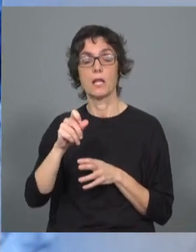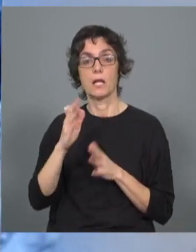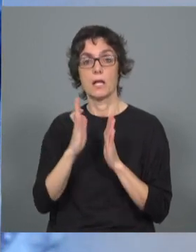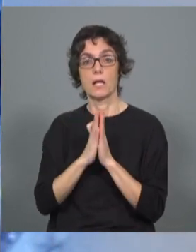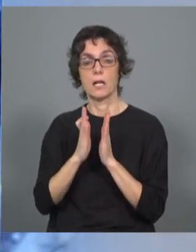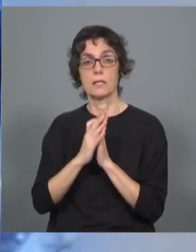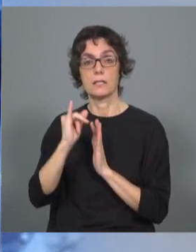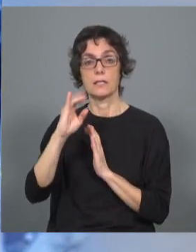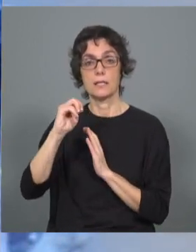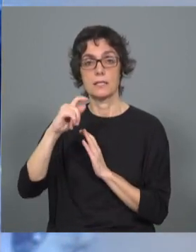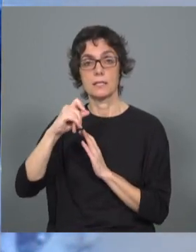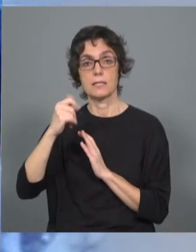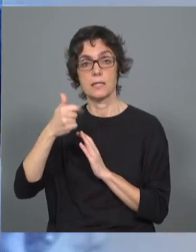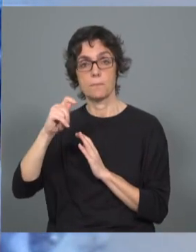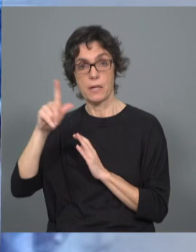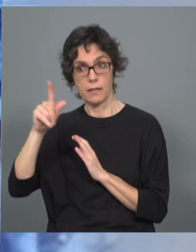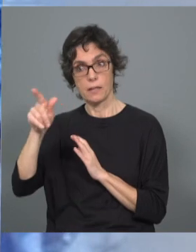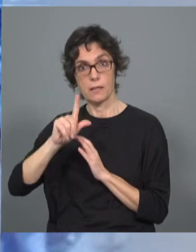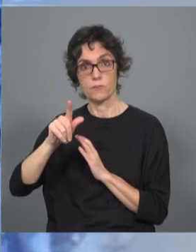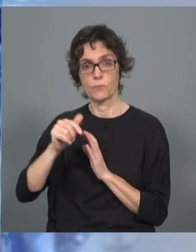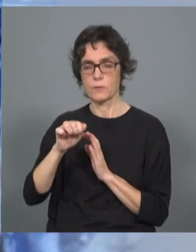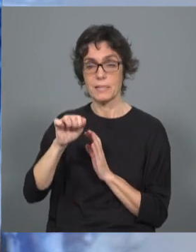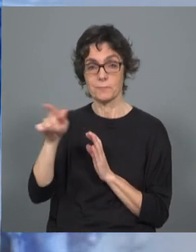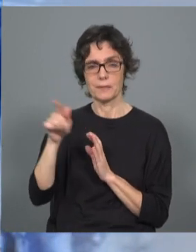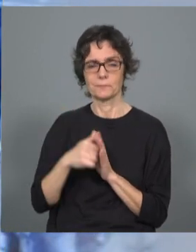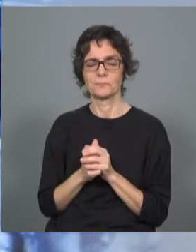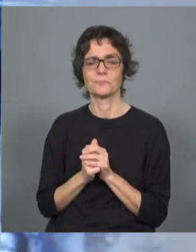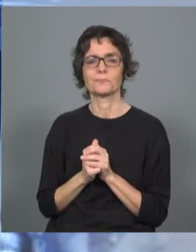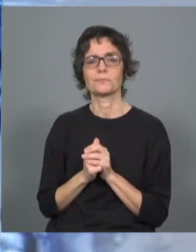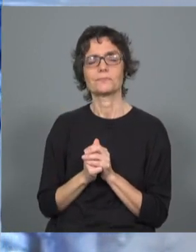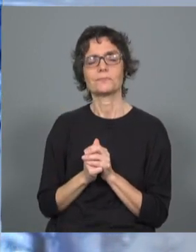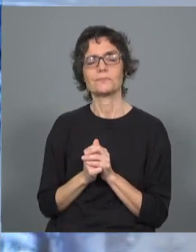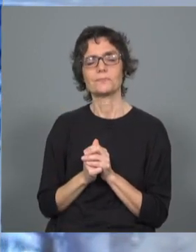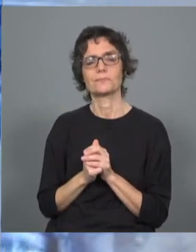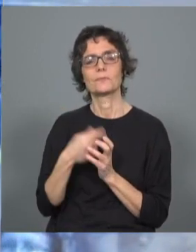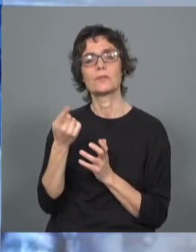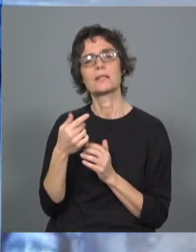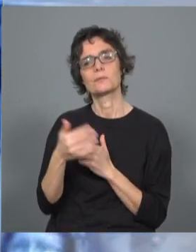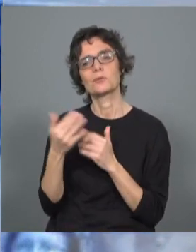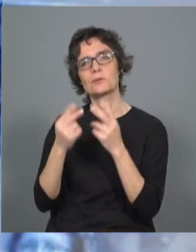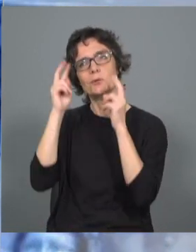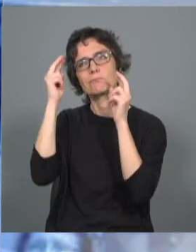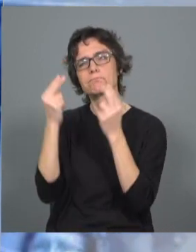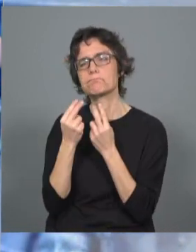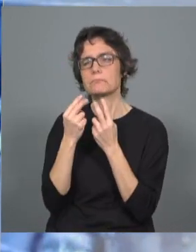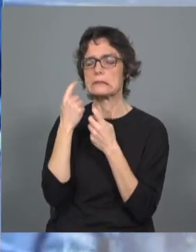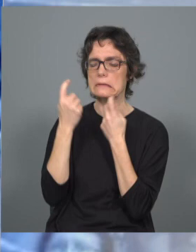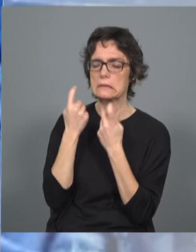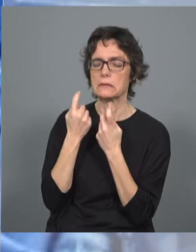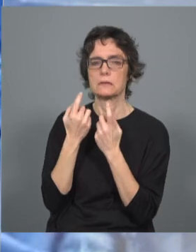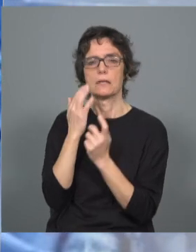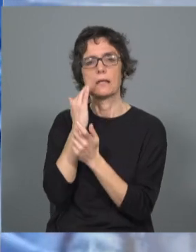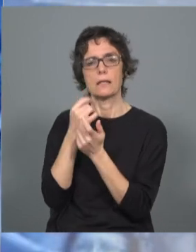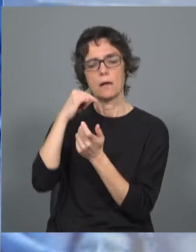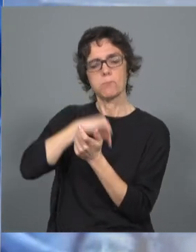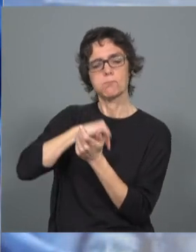em Lisboa. E esse processo de discernimento, enfim, naquilo que interessa partilhar, portanto, é um processo muito de encontro da pessoa